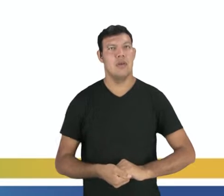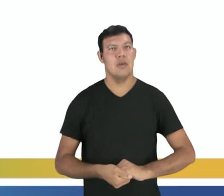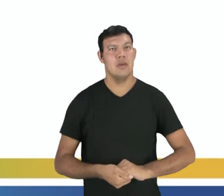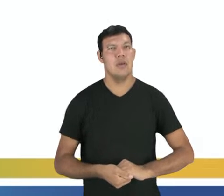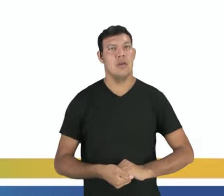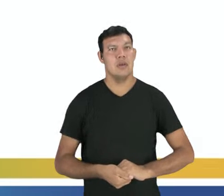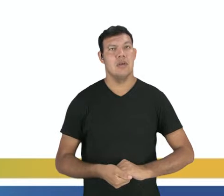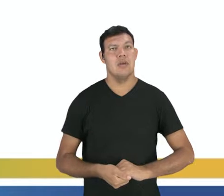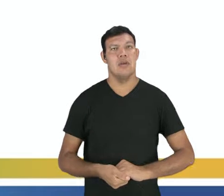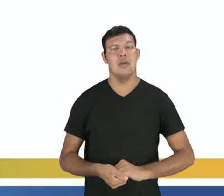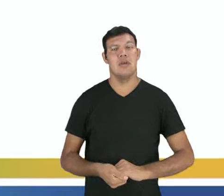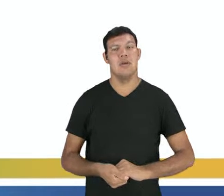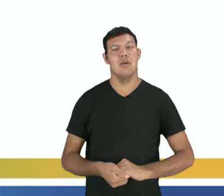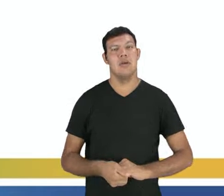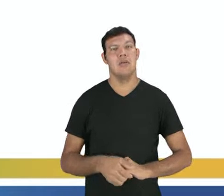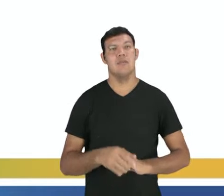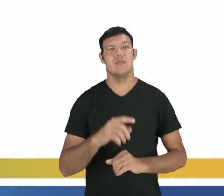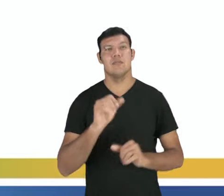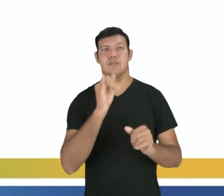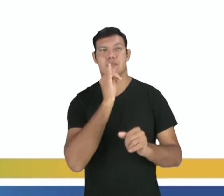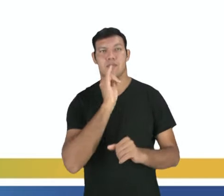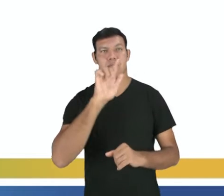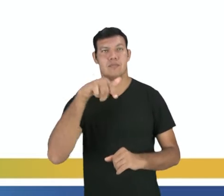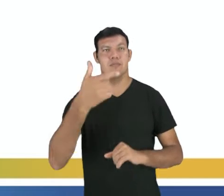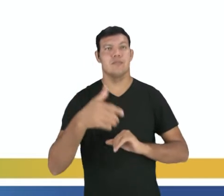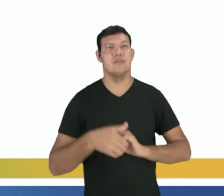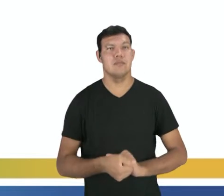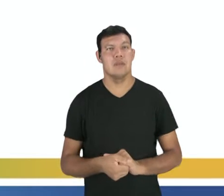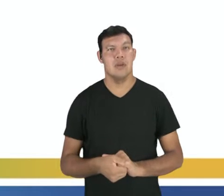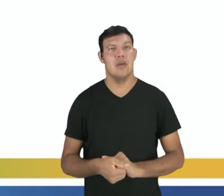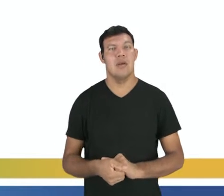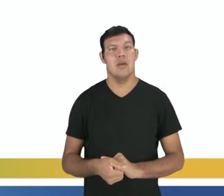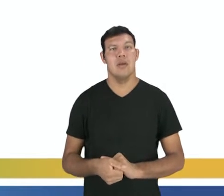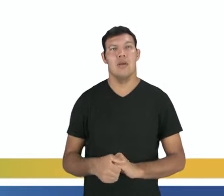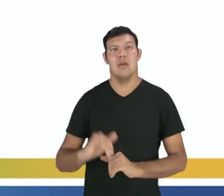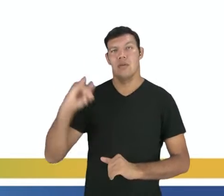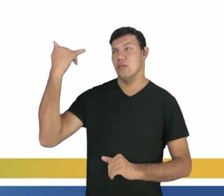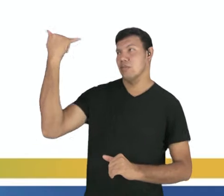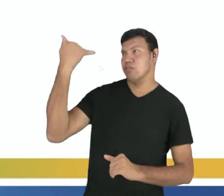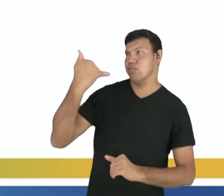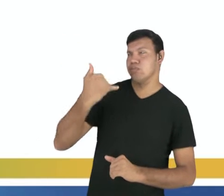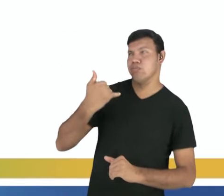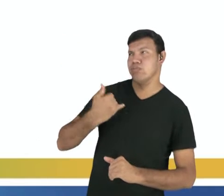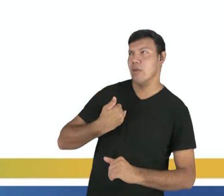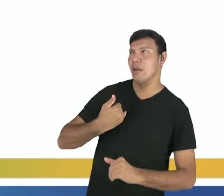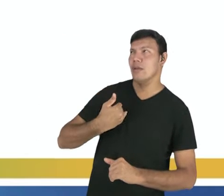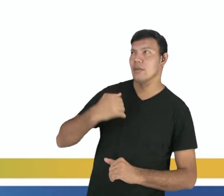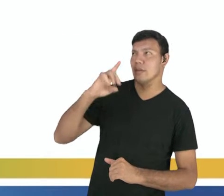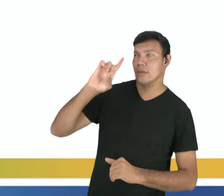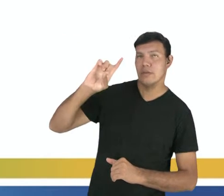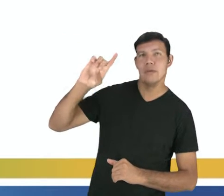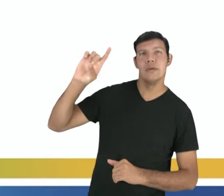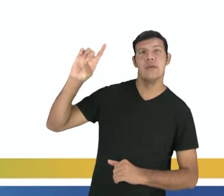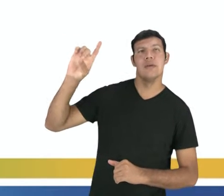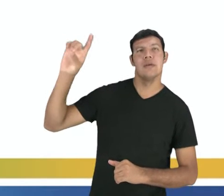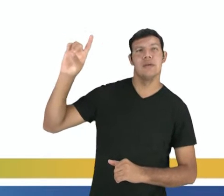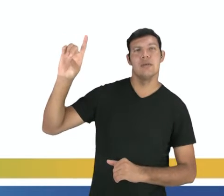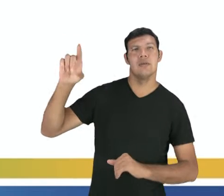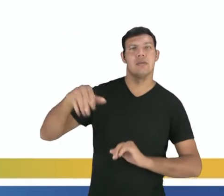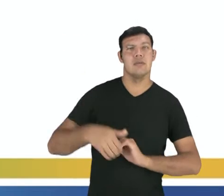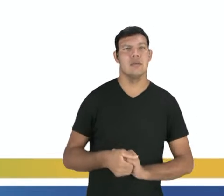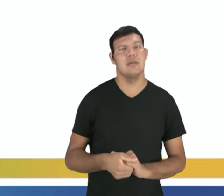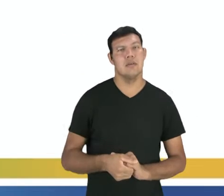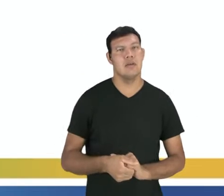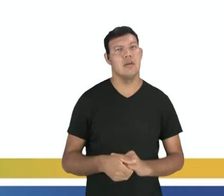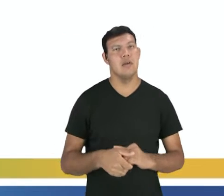loucura, se é verdade, tanto horror perante os céus. Então, dizei-me vós, Senhor Deus, é o